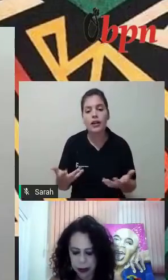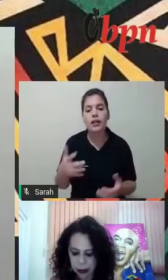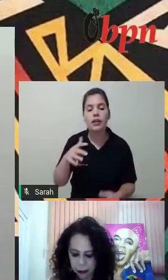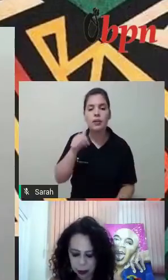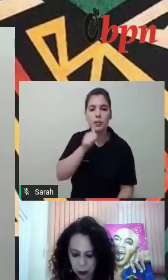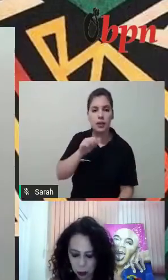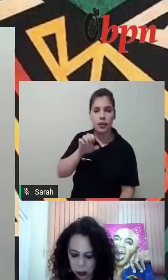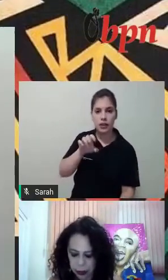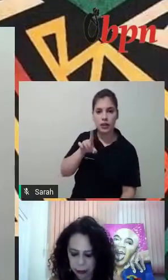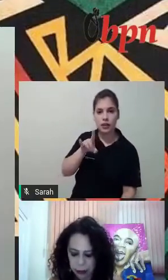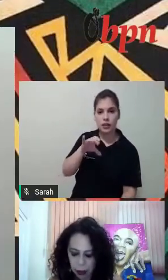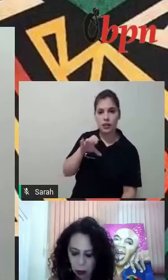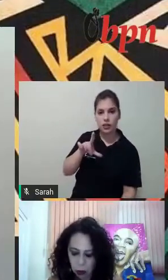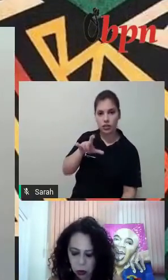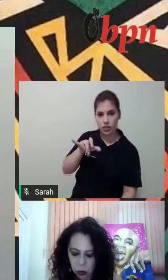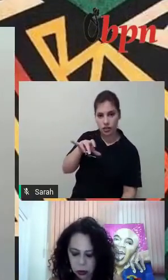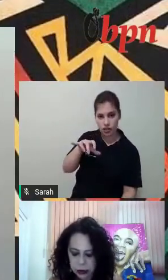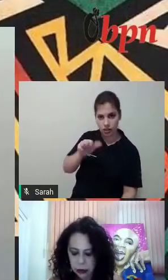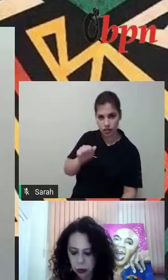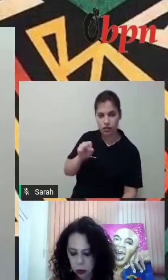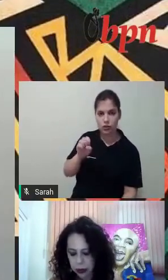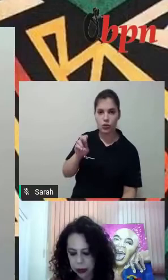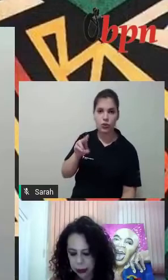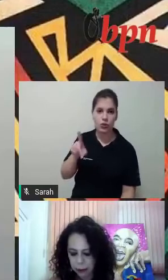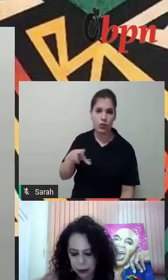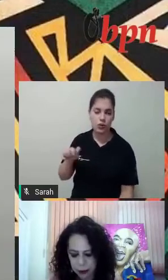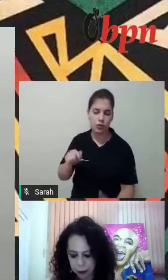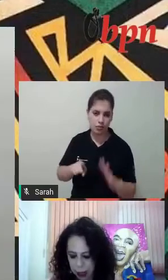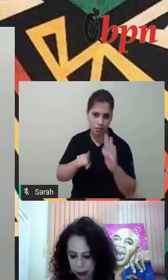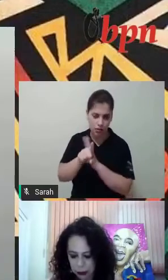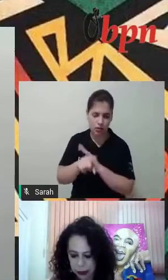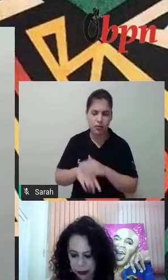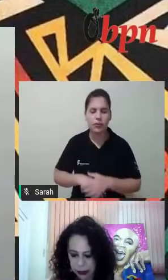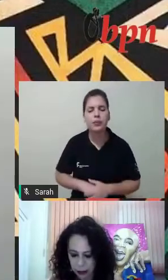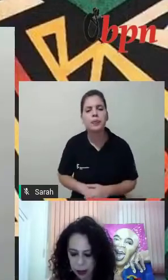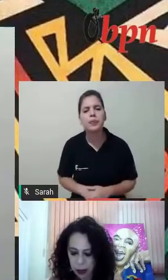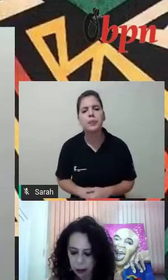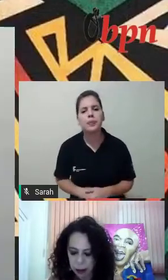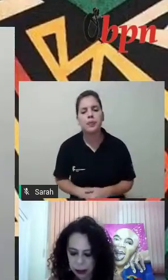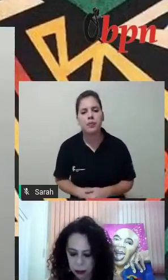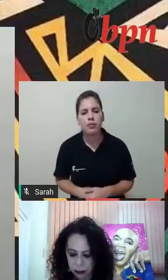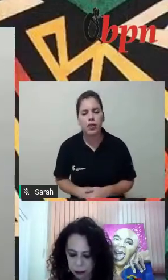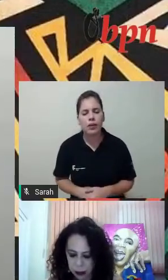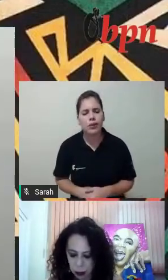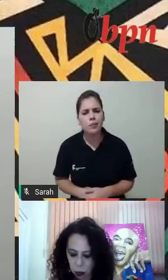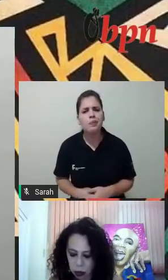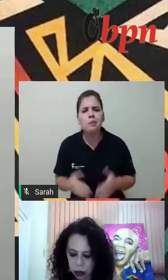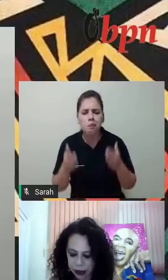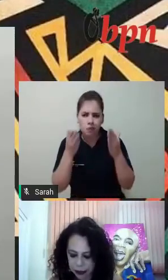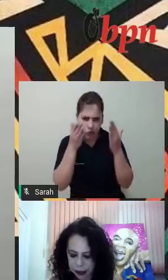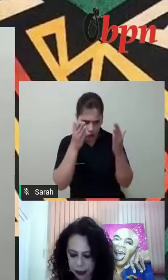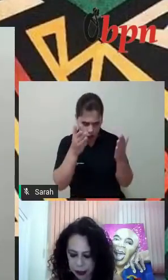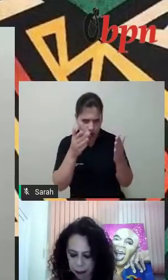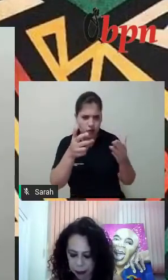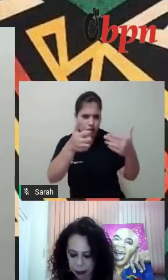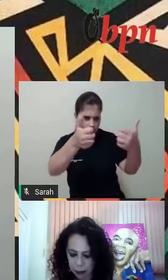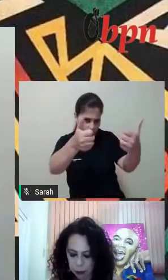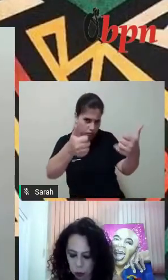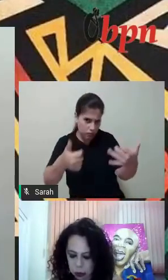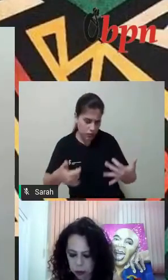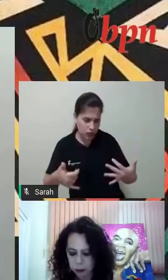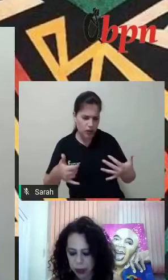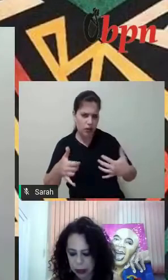Souza, ela te pergunta, né? O jogo de cintura que você fala, Conceição, para sobreviver, hoje seria